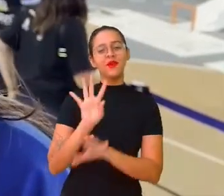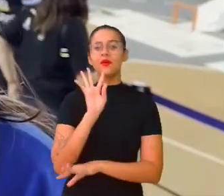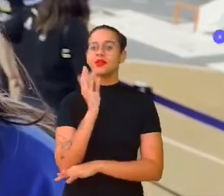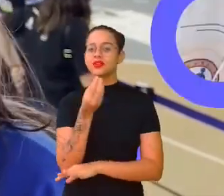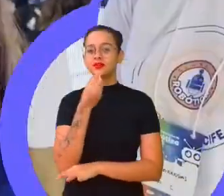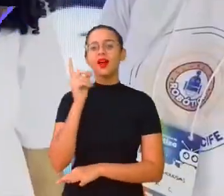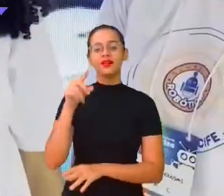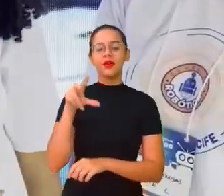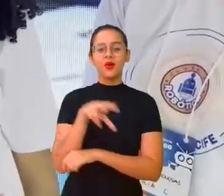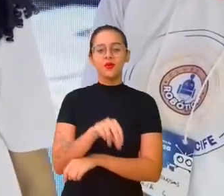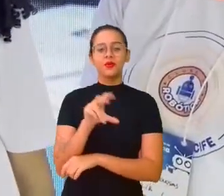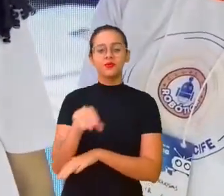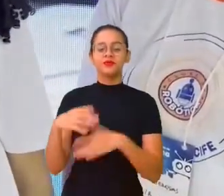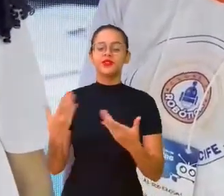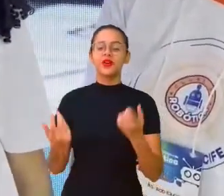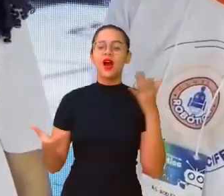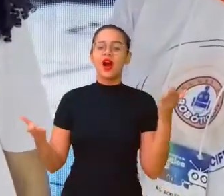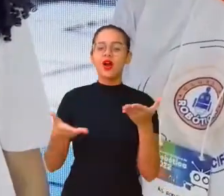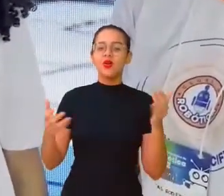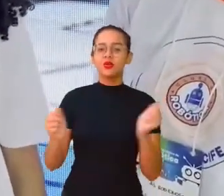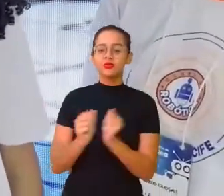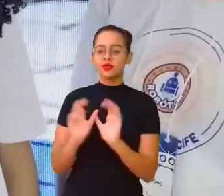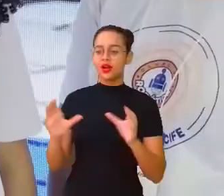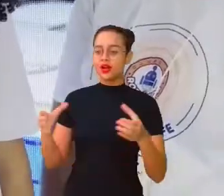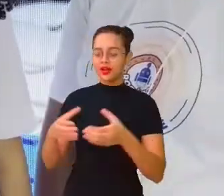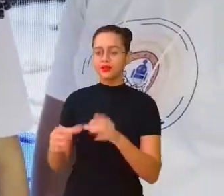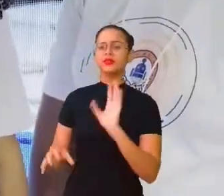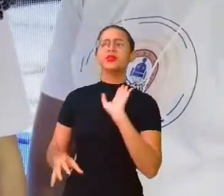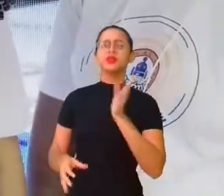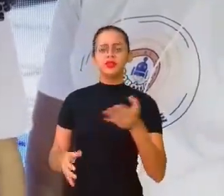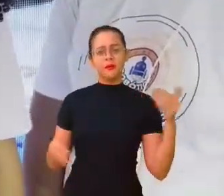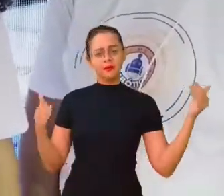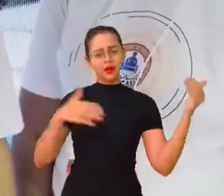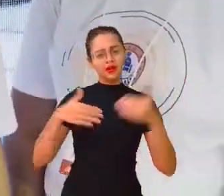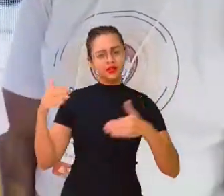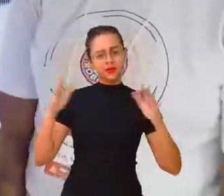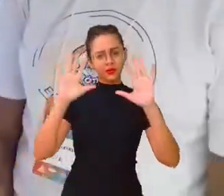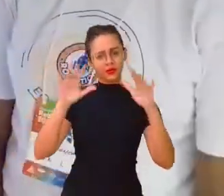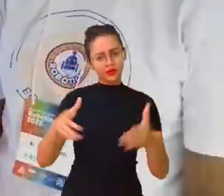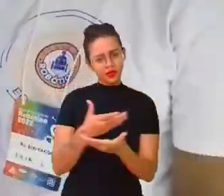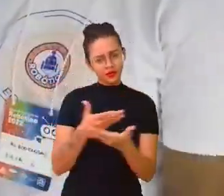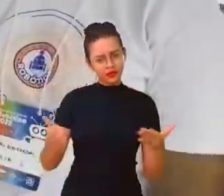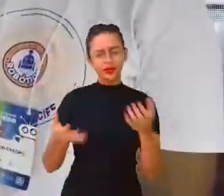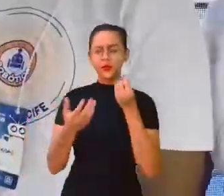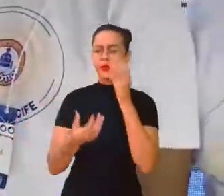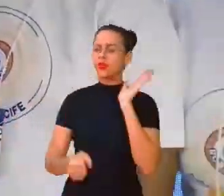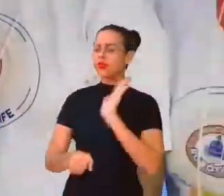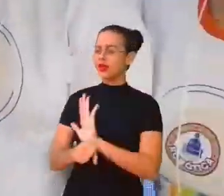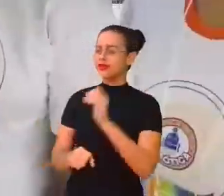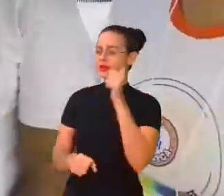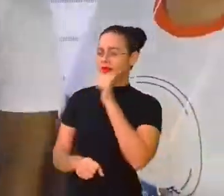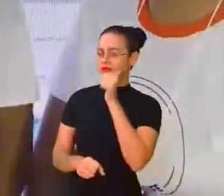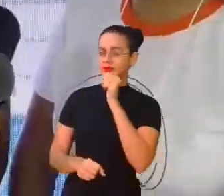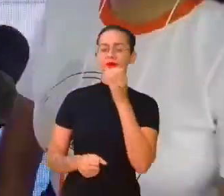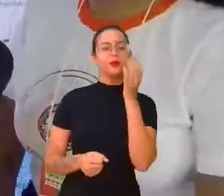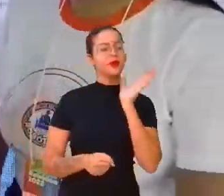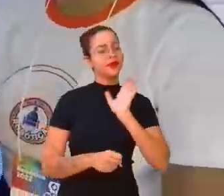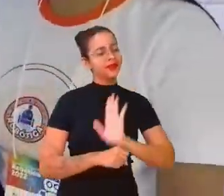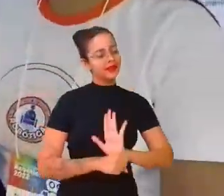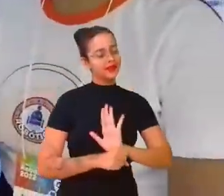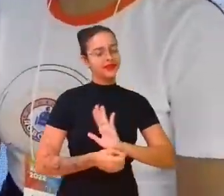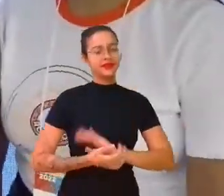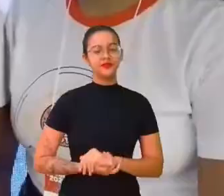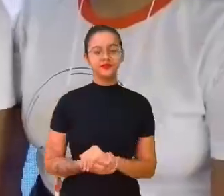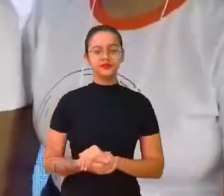a robótica. Gente, agora a gente está aqui com a equipe que já participou daqui do evento. Boa tarde, meninas. Boa